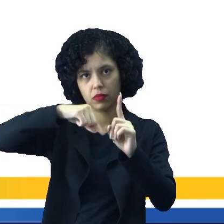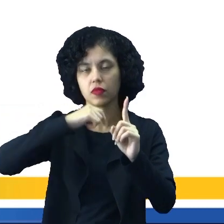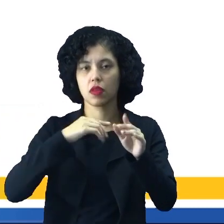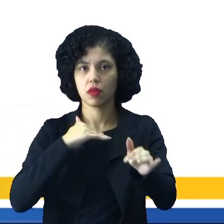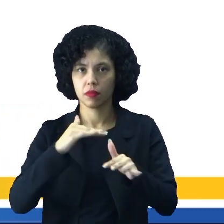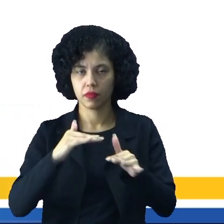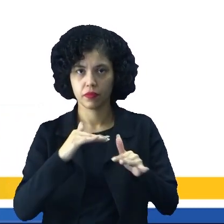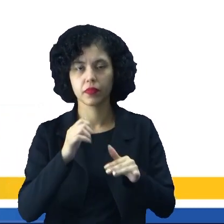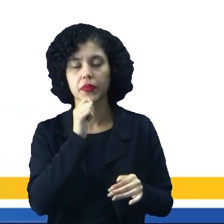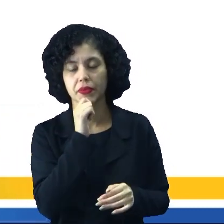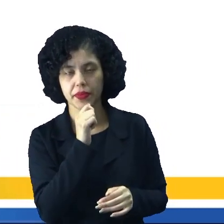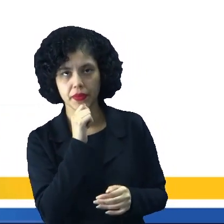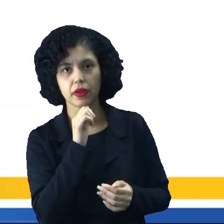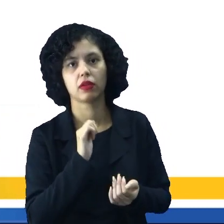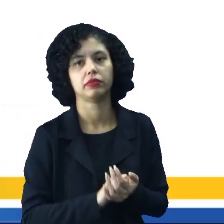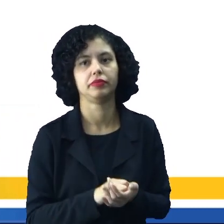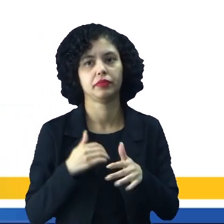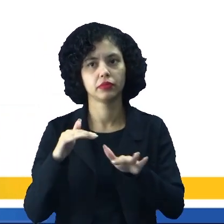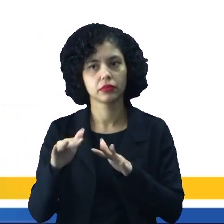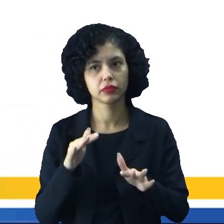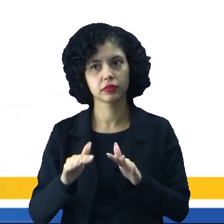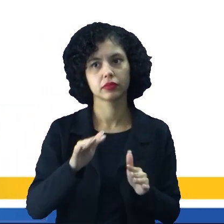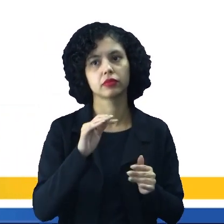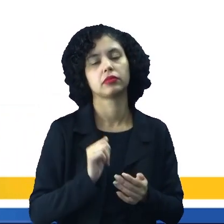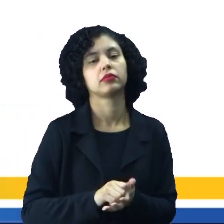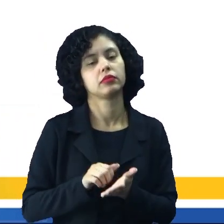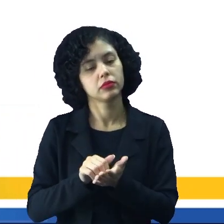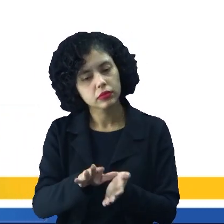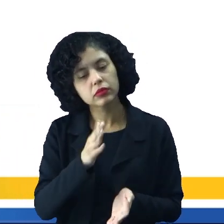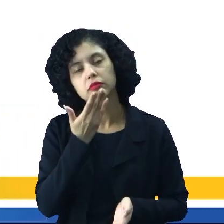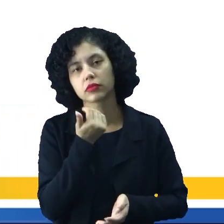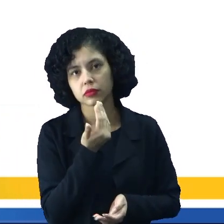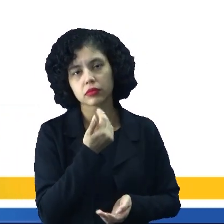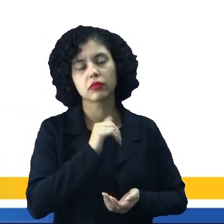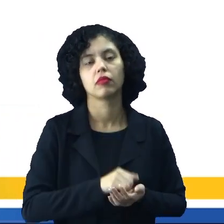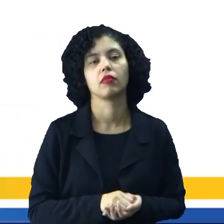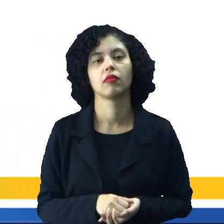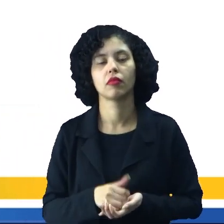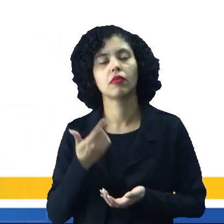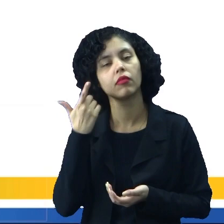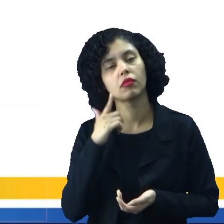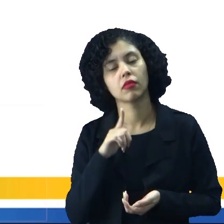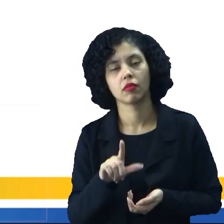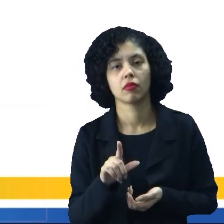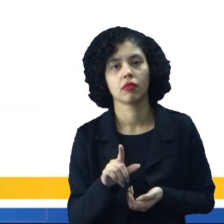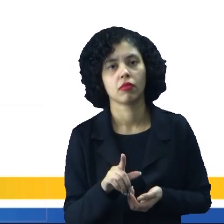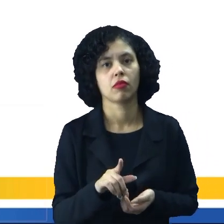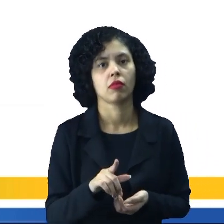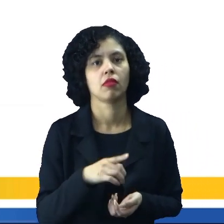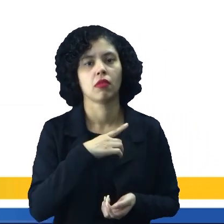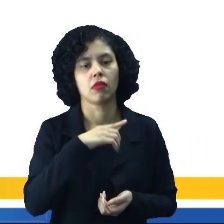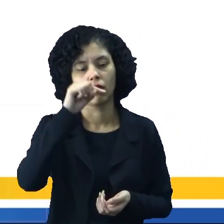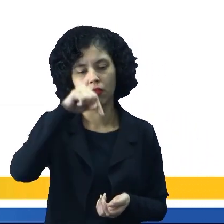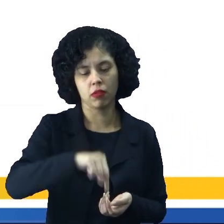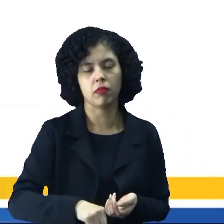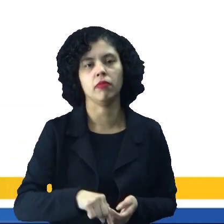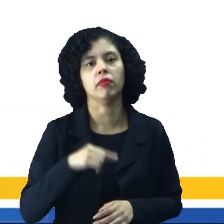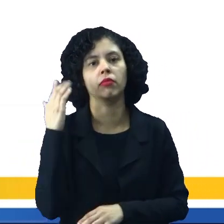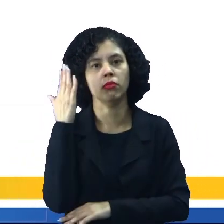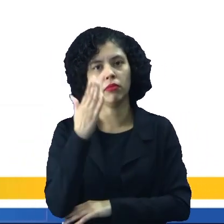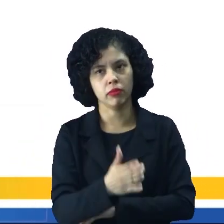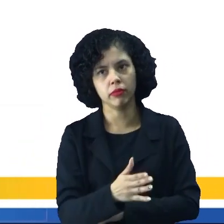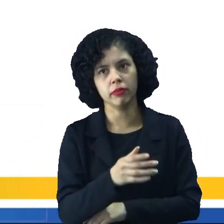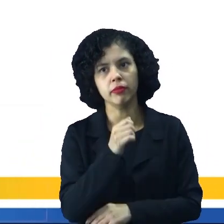movimentos peristálticos, né, que são movimentos que fazem empurrada desse alimento, eles vão conseguir aí descer em